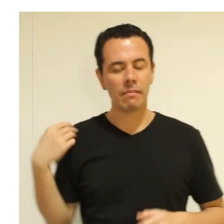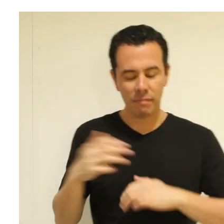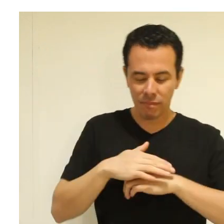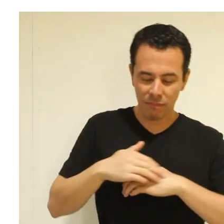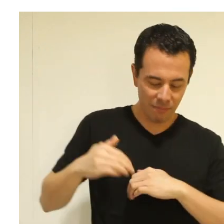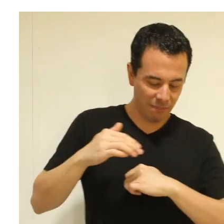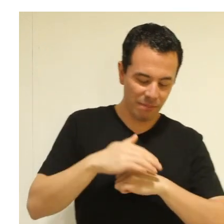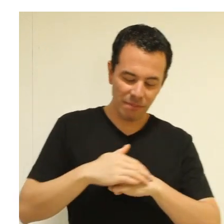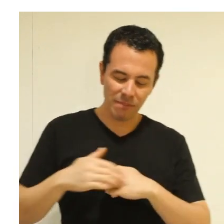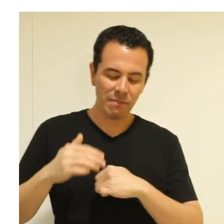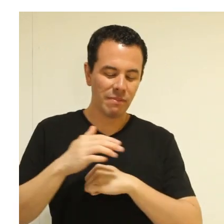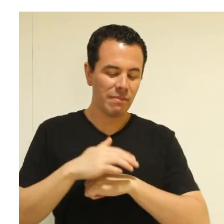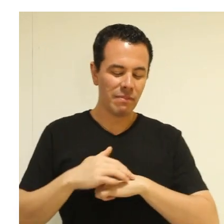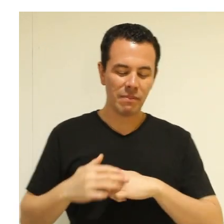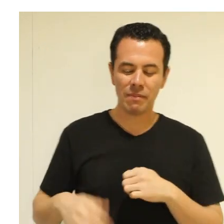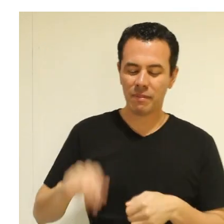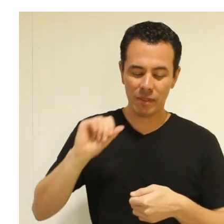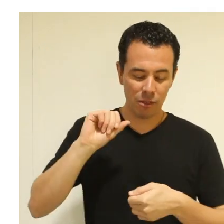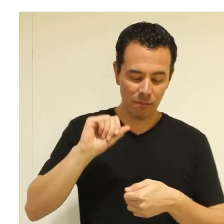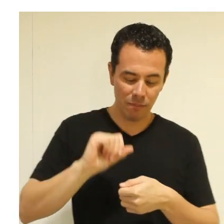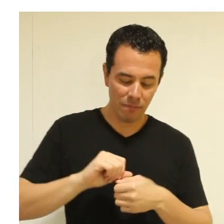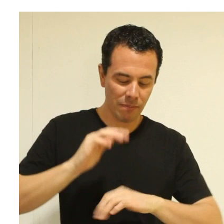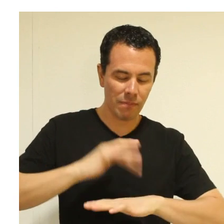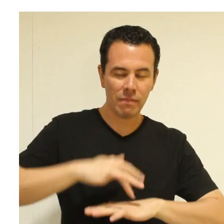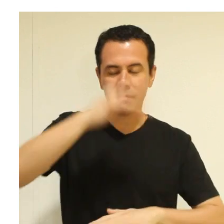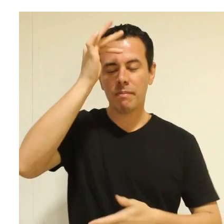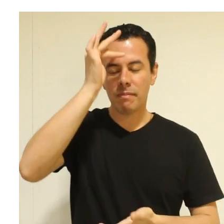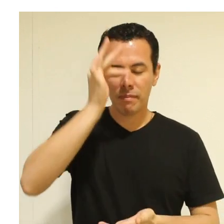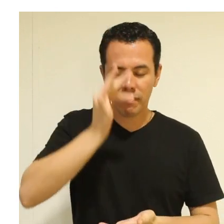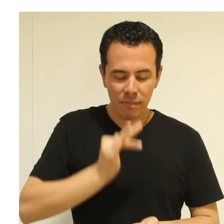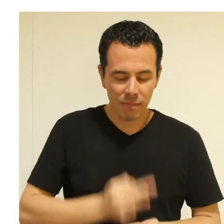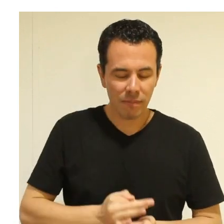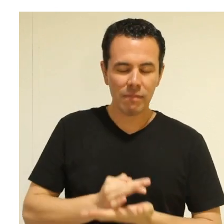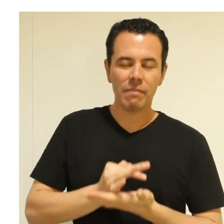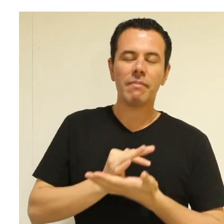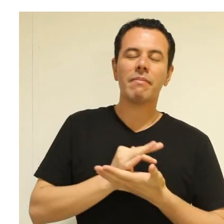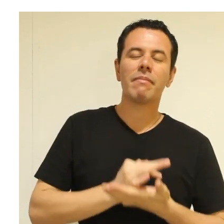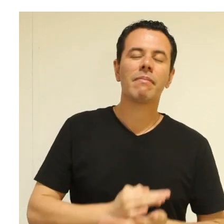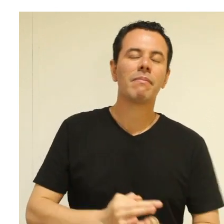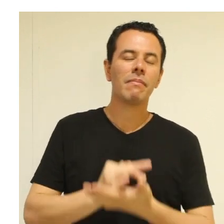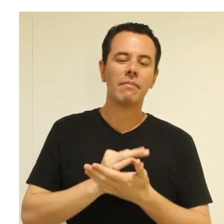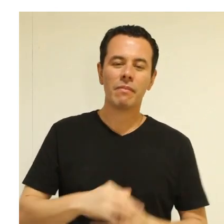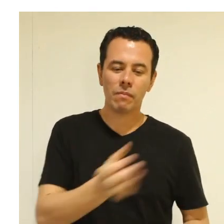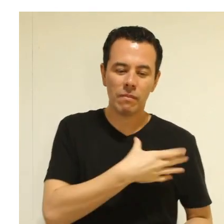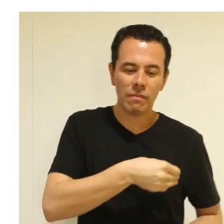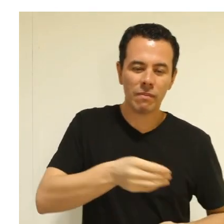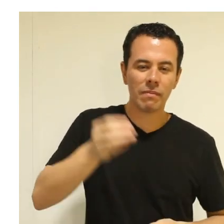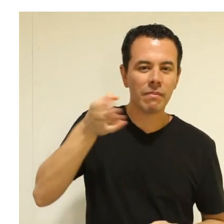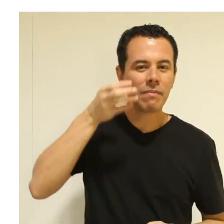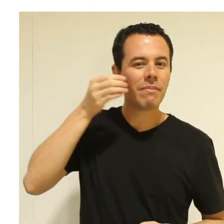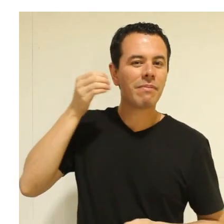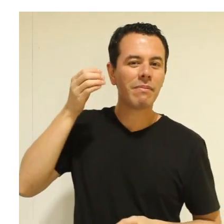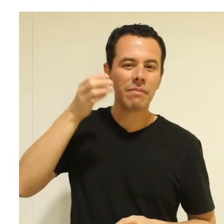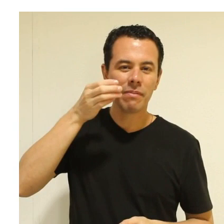Maria me cativou, fez mais forte a minha fé, e por filho